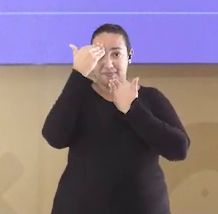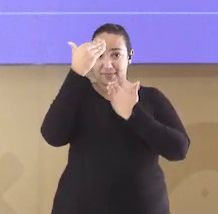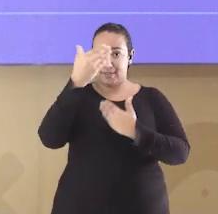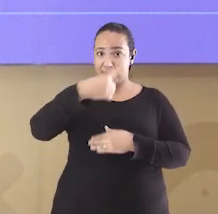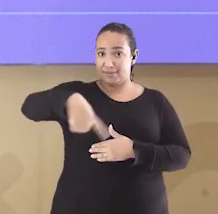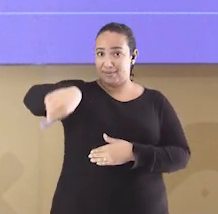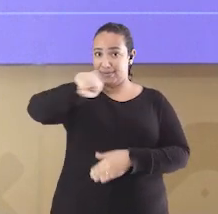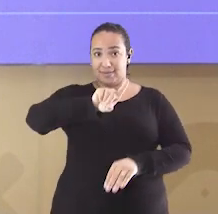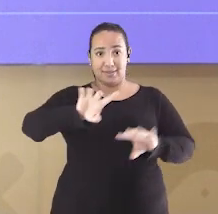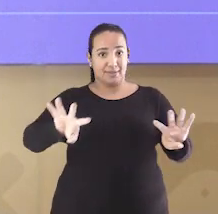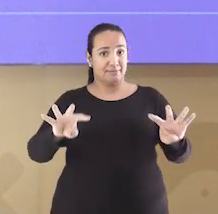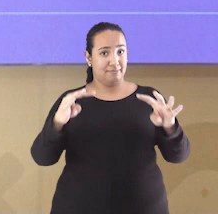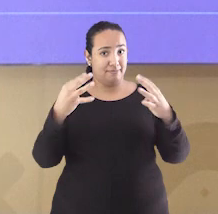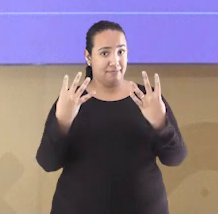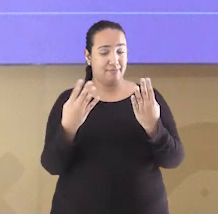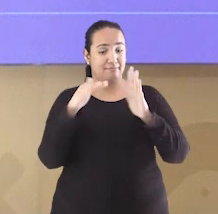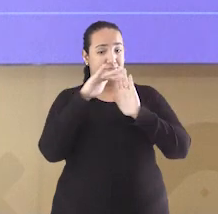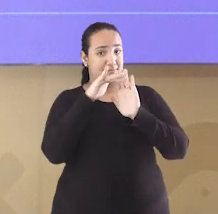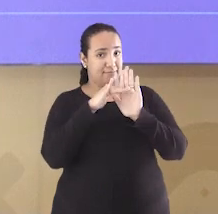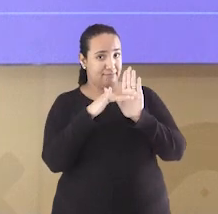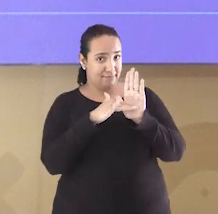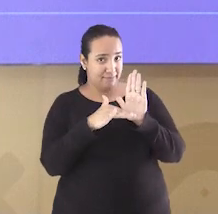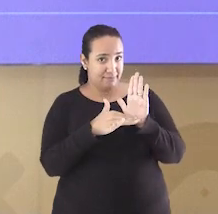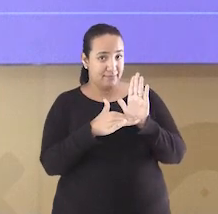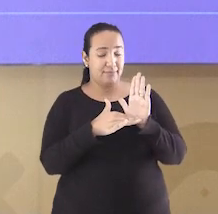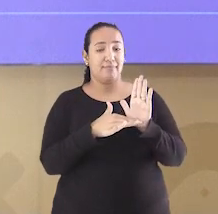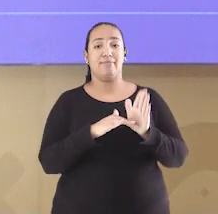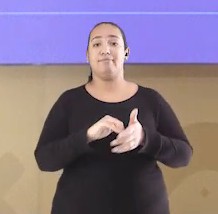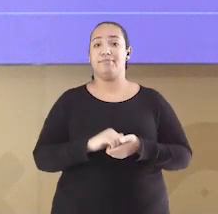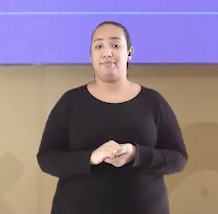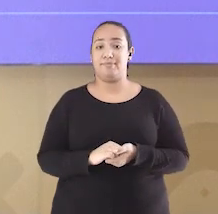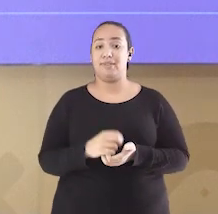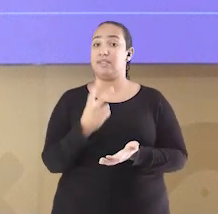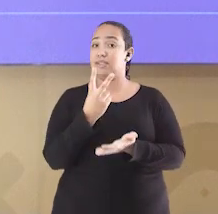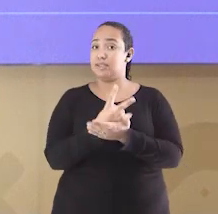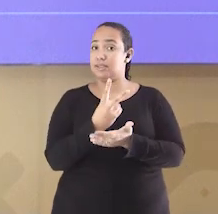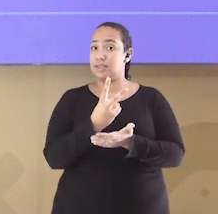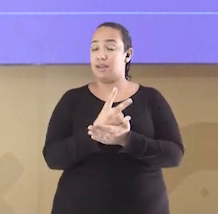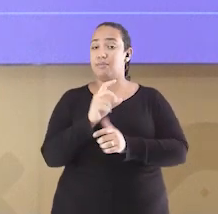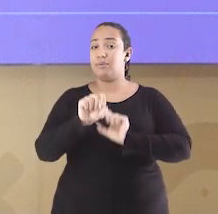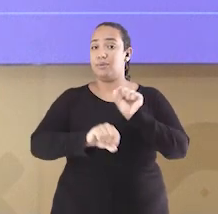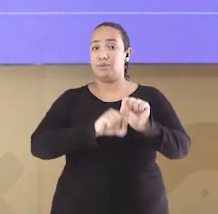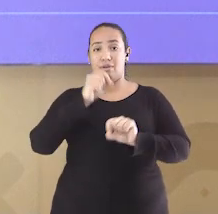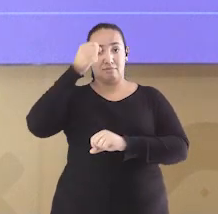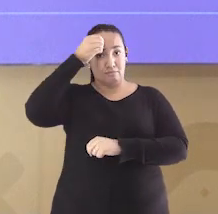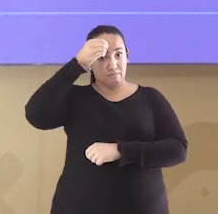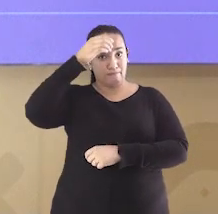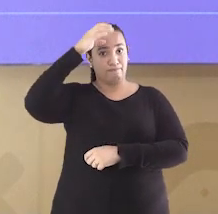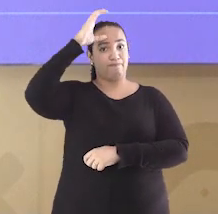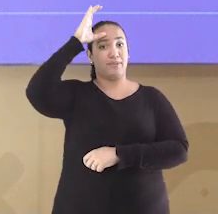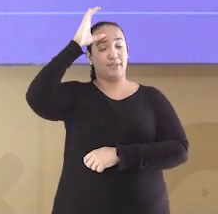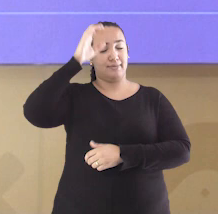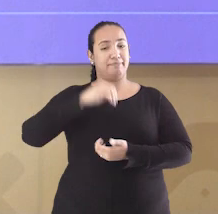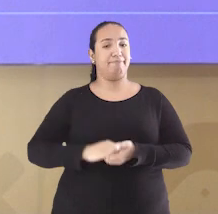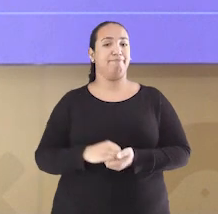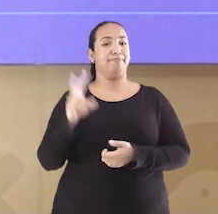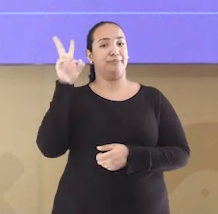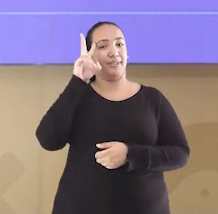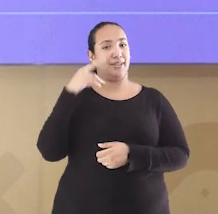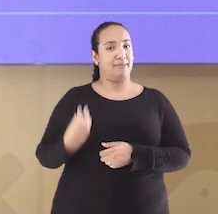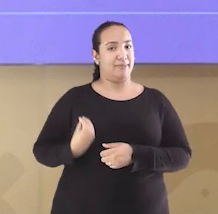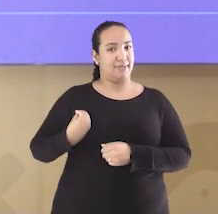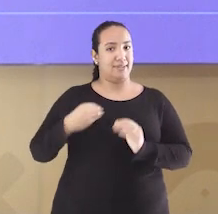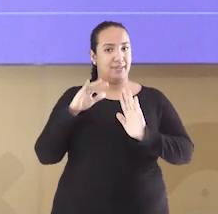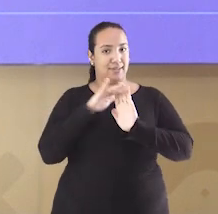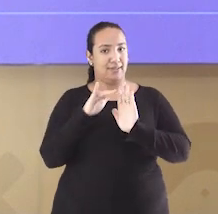gente, acompanhando as aulas e sempre crescendo em conhecimento. Não deixe de registrar sua presença por meio do QR